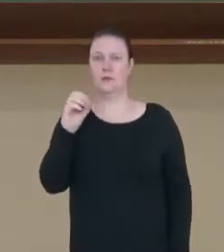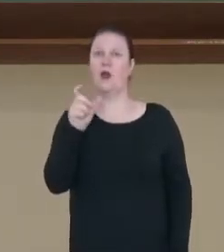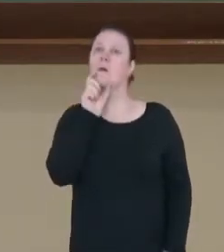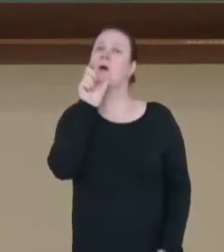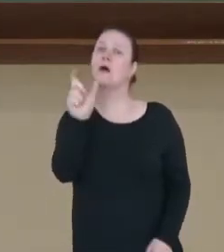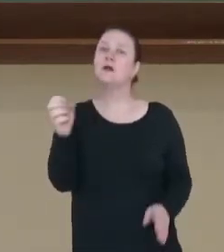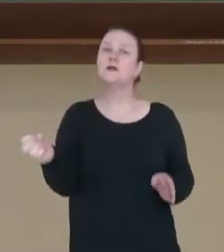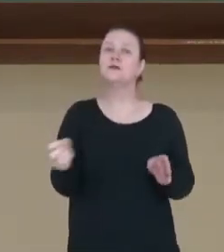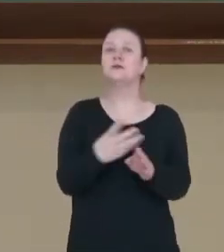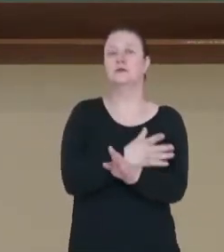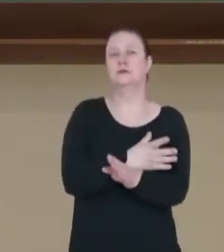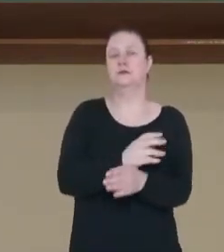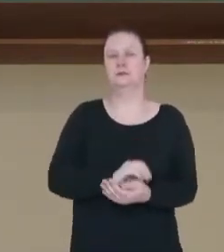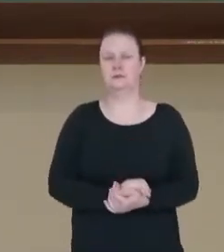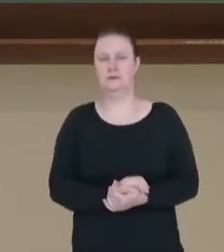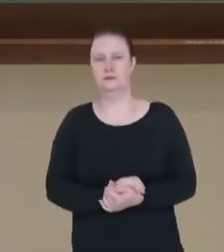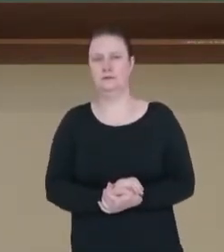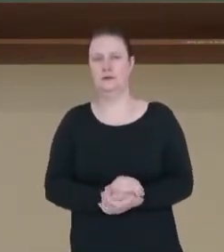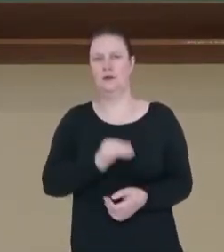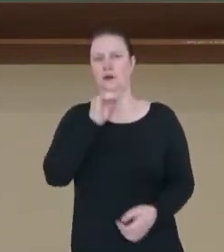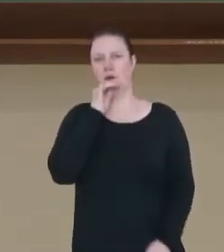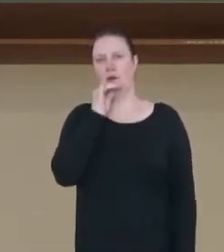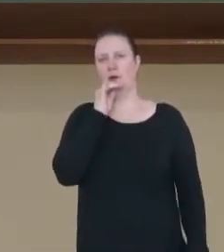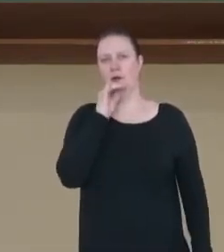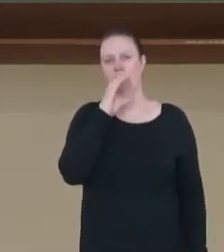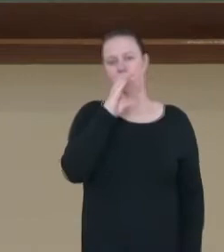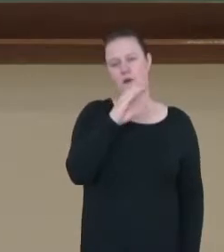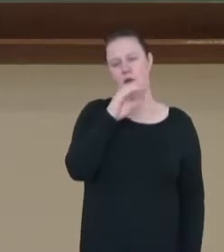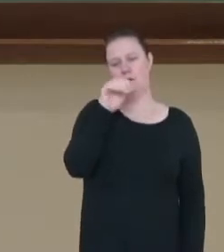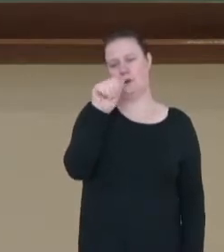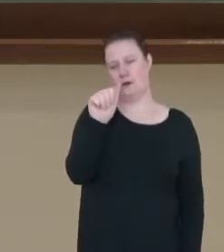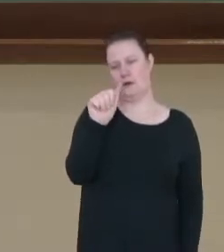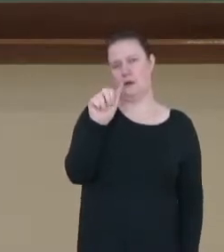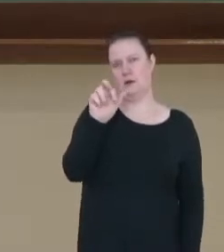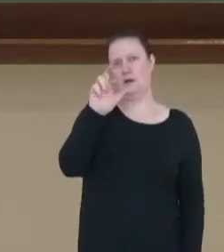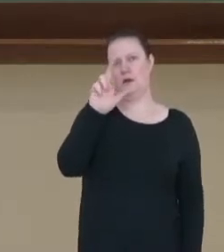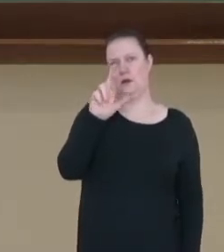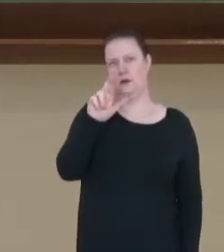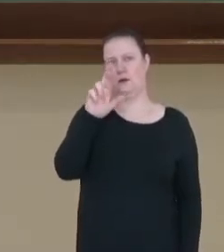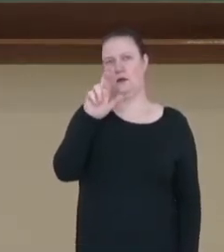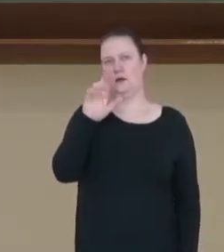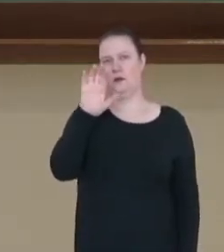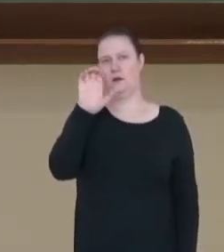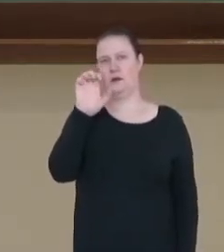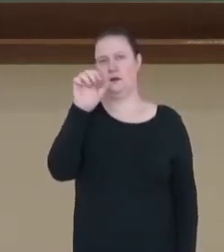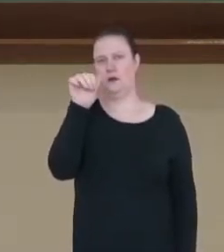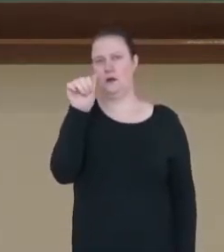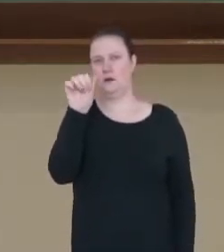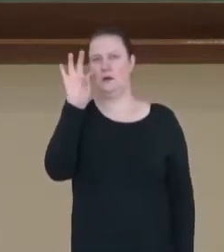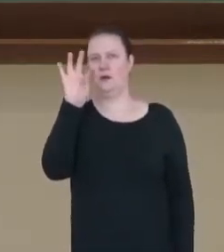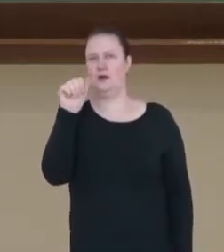por exemplo, carreata não existia antigamente, existia passeata.